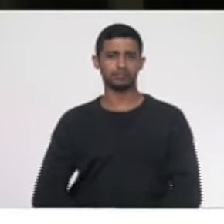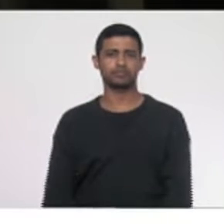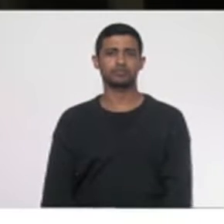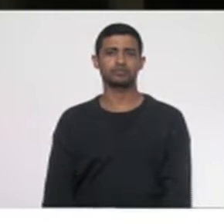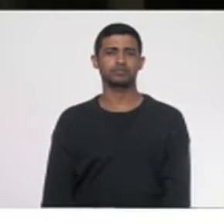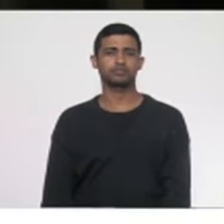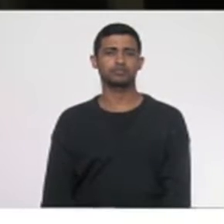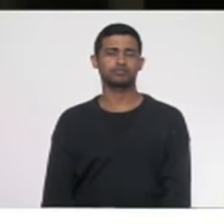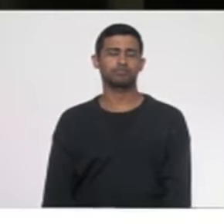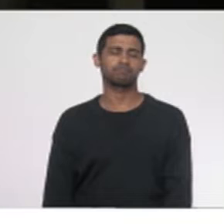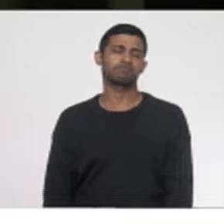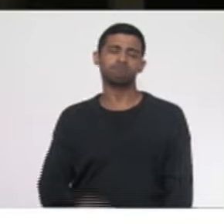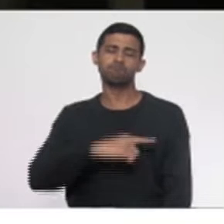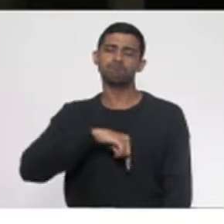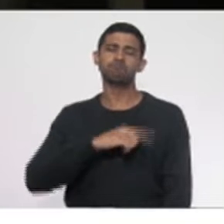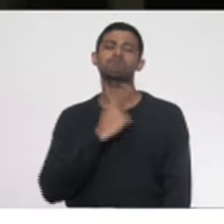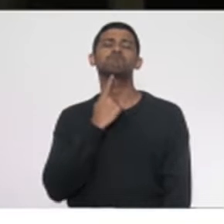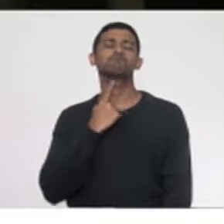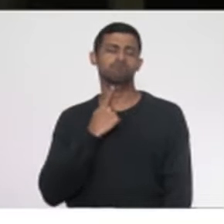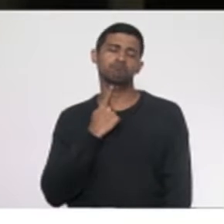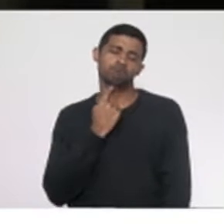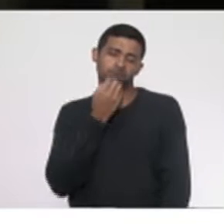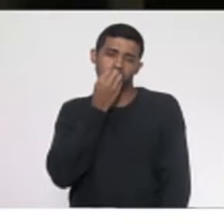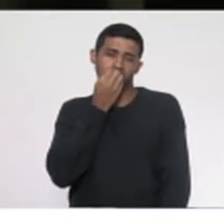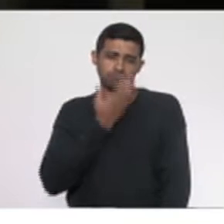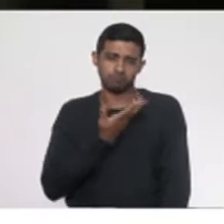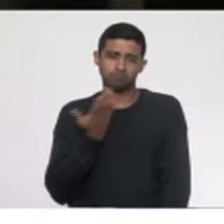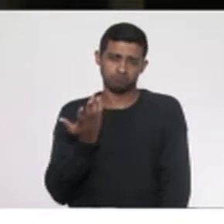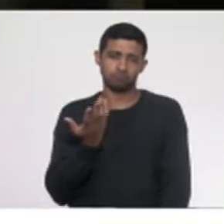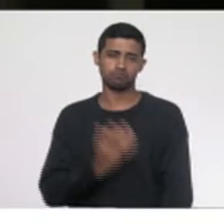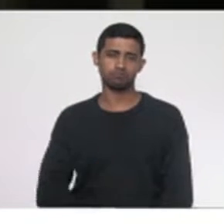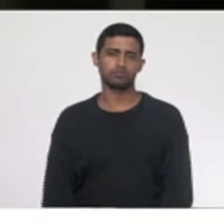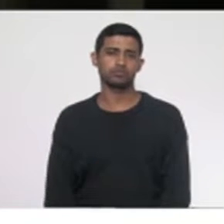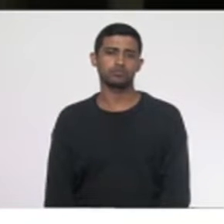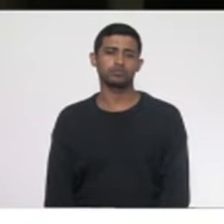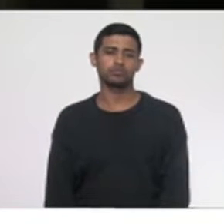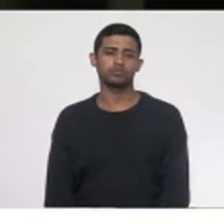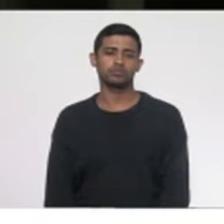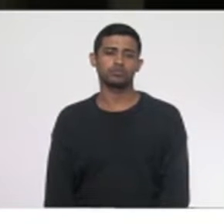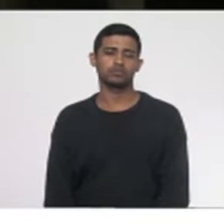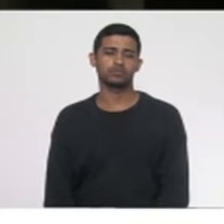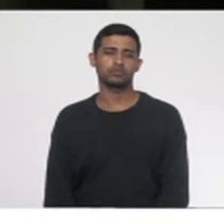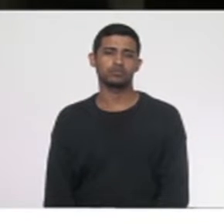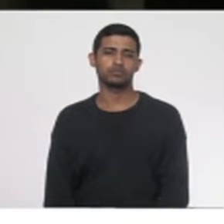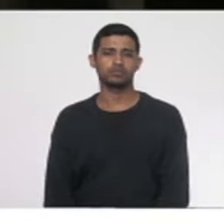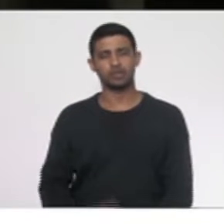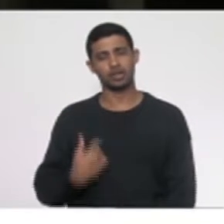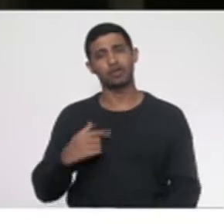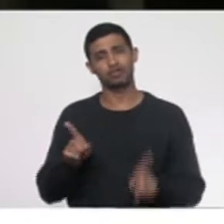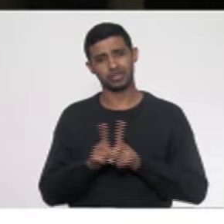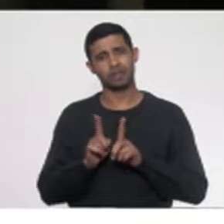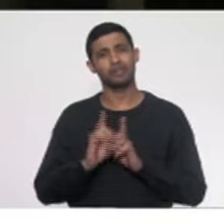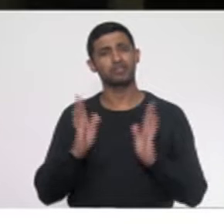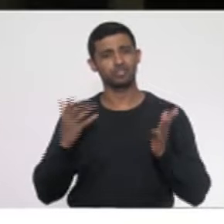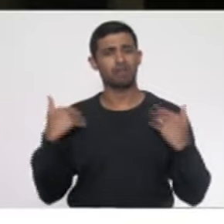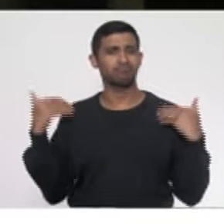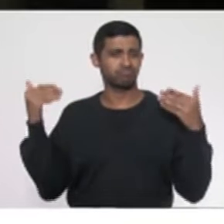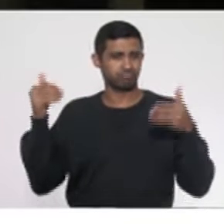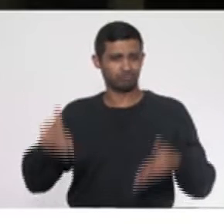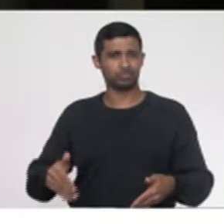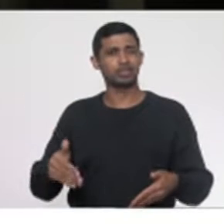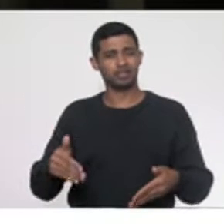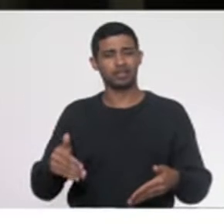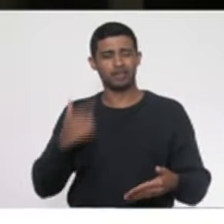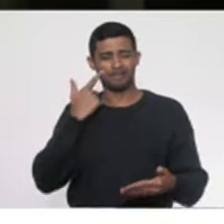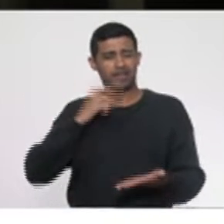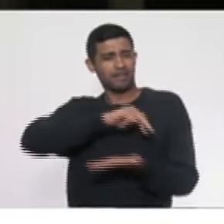A intenção até é muito pertinente, né? Eu já cansei, eu mesmo, de quando chega aqui